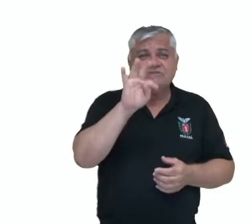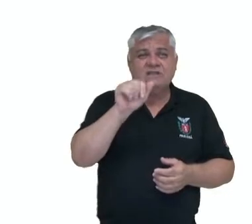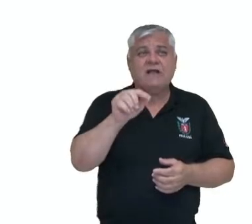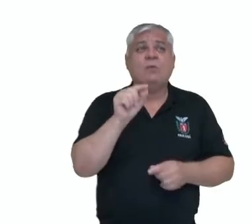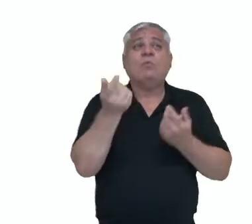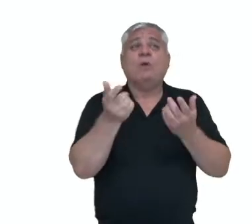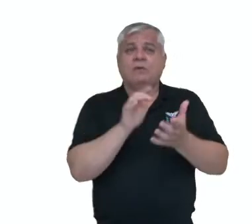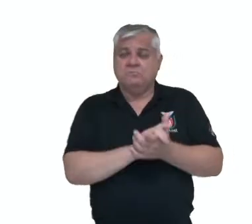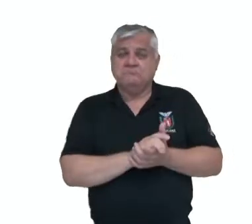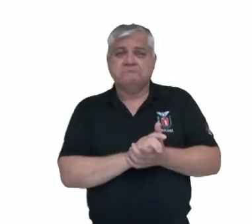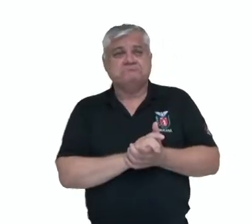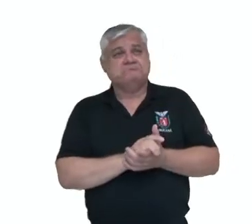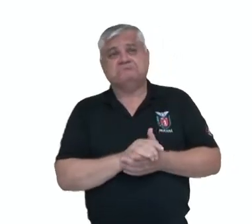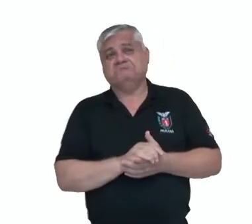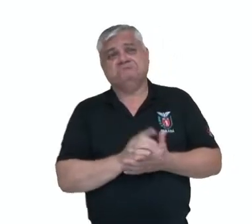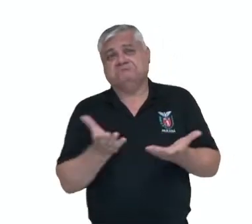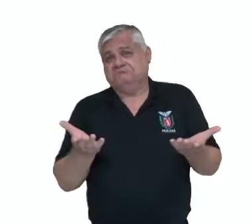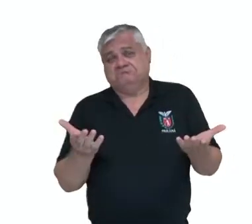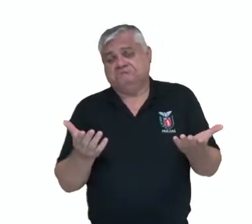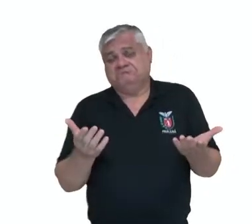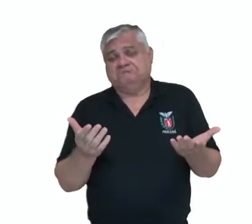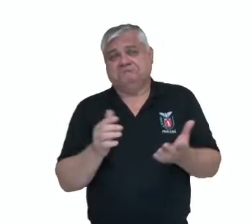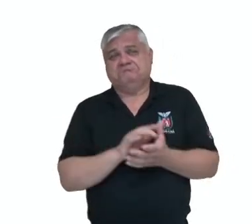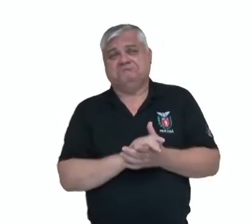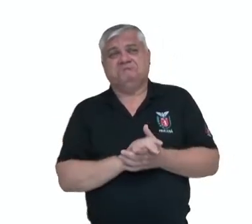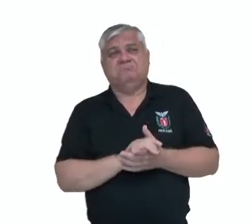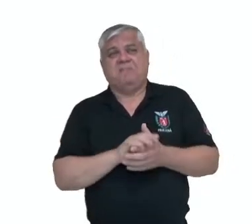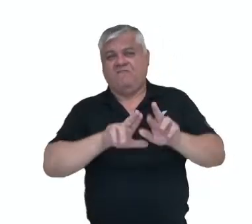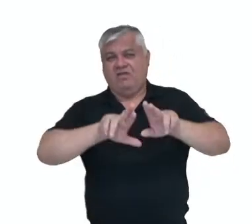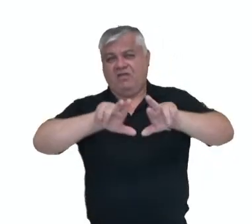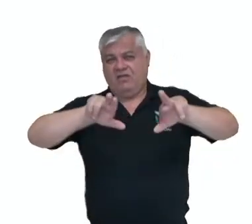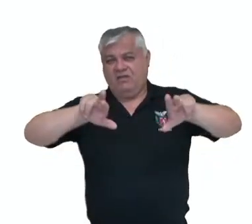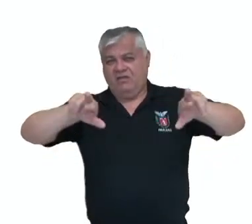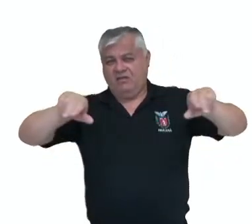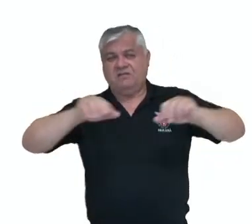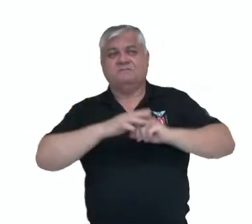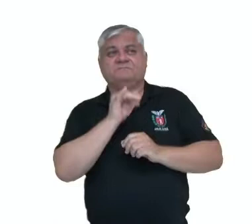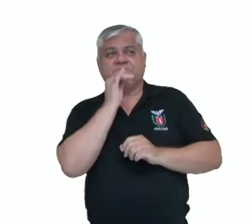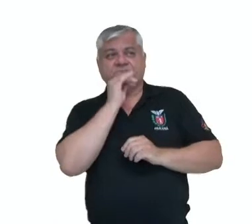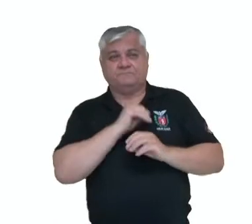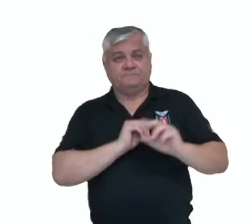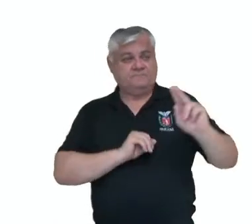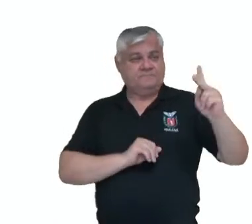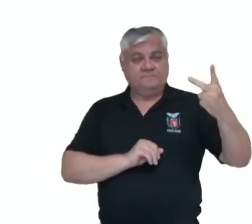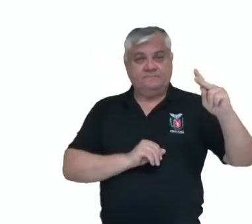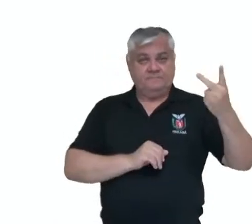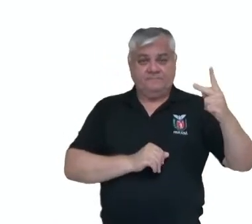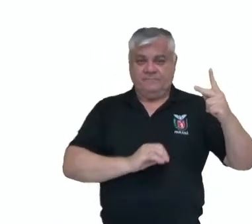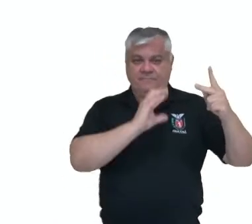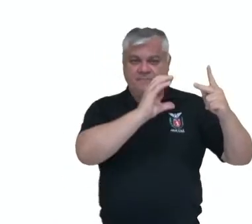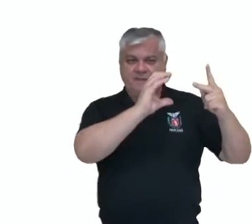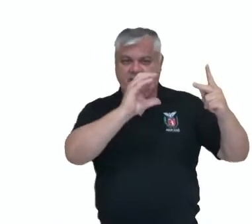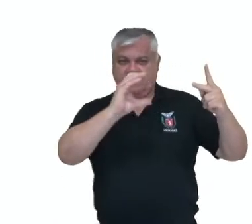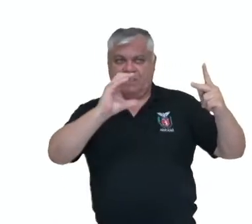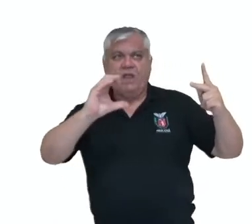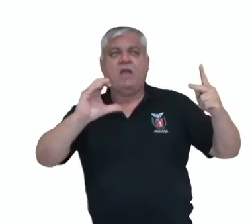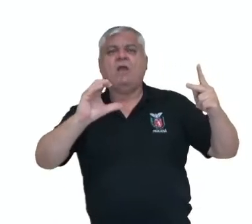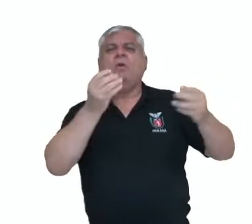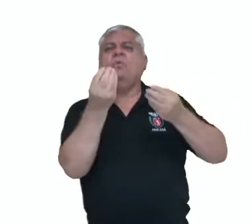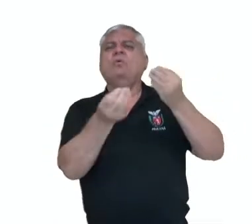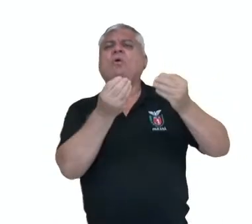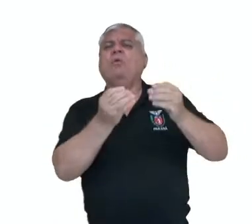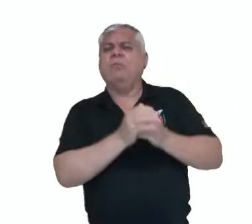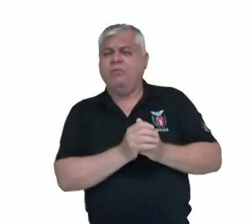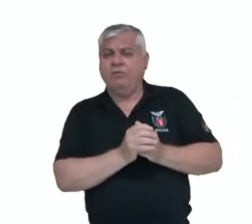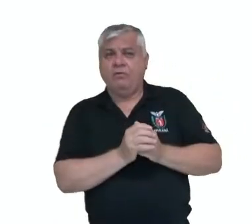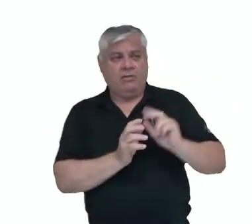metais, pode ser a platina, níquel ou paládio. E hidrogenação, observe, hidrogênio, ele